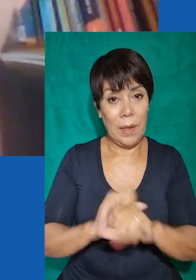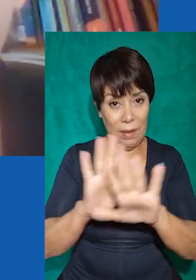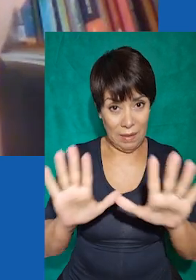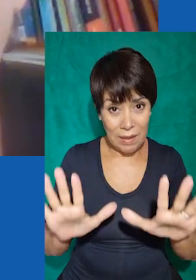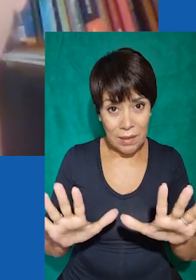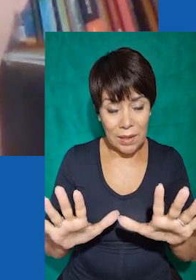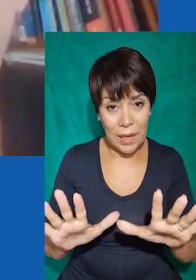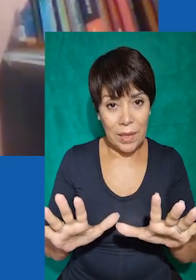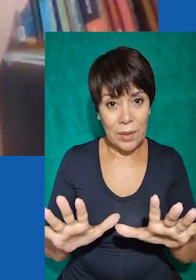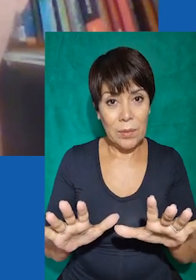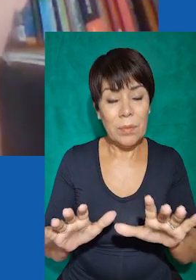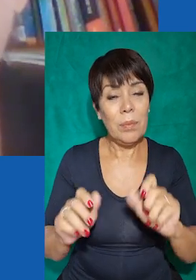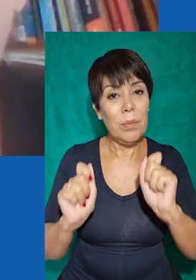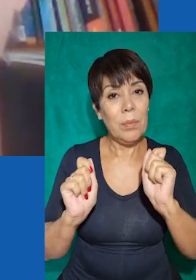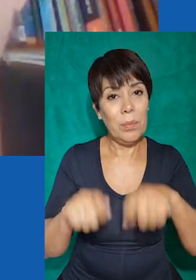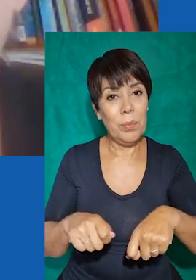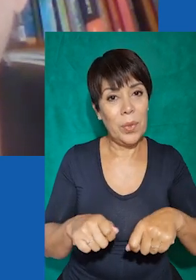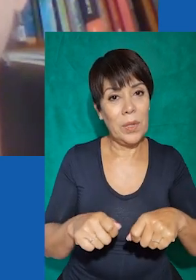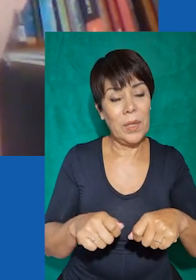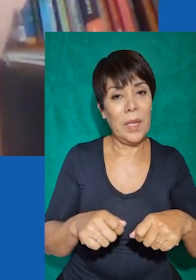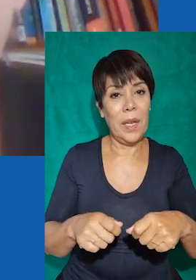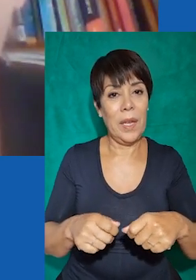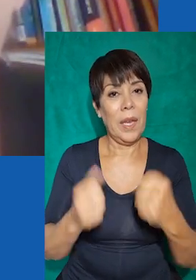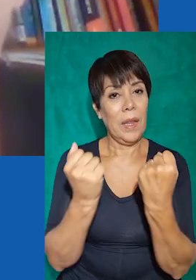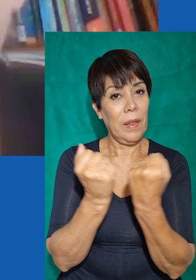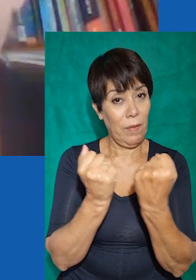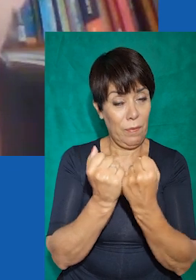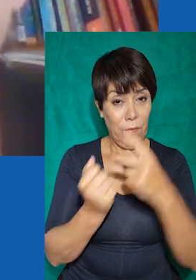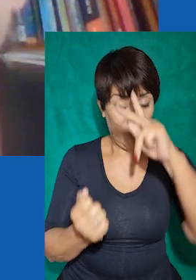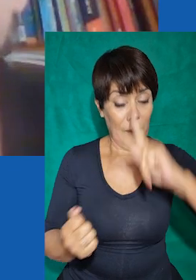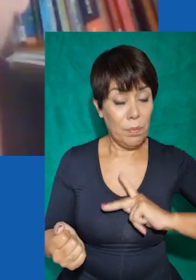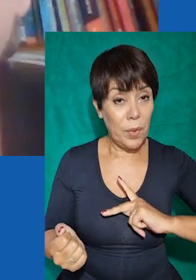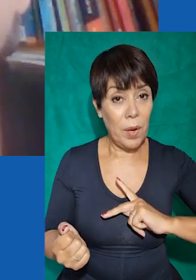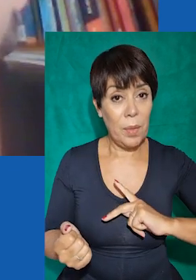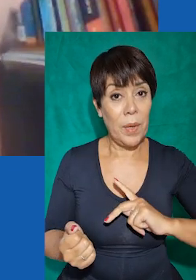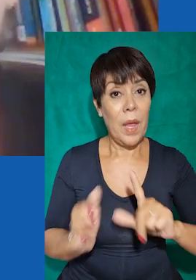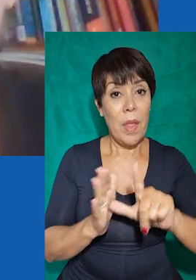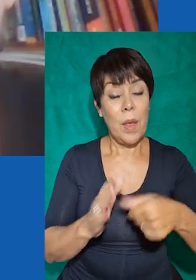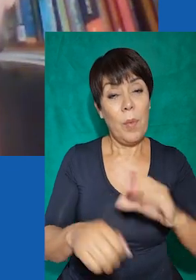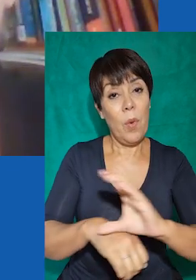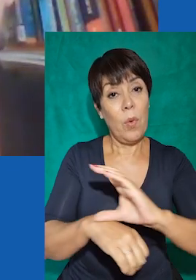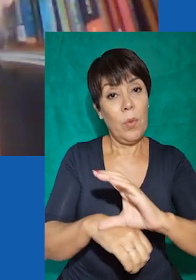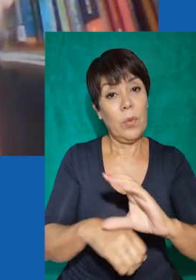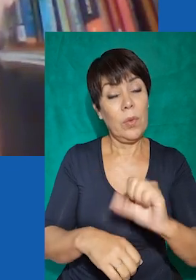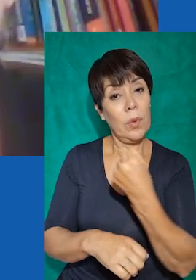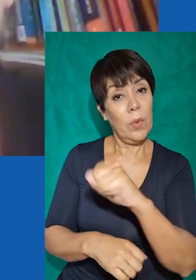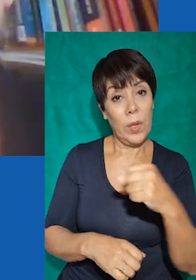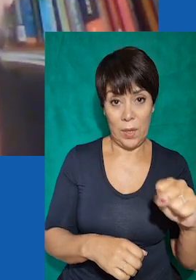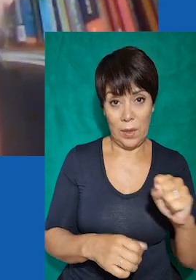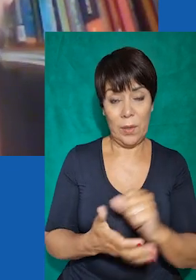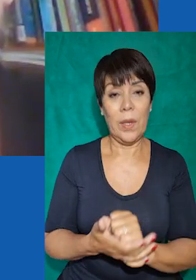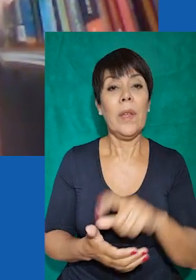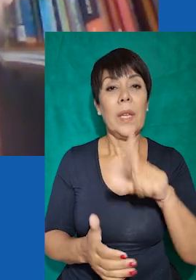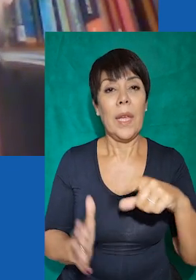explicitamente aptos a entrar em juízo para se defenderem na Constituição de 88. É